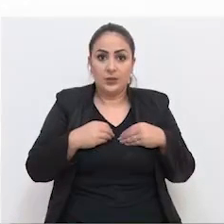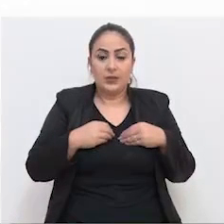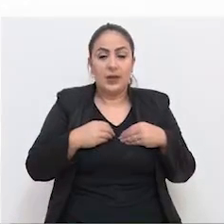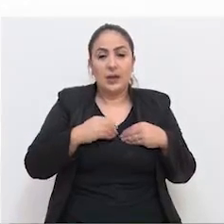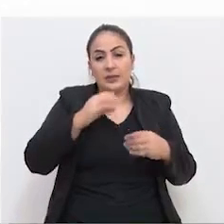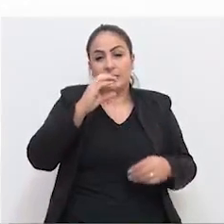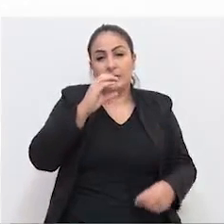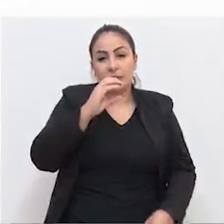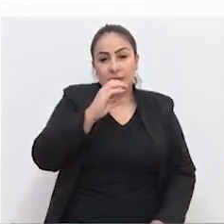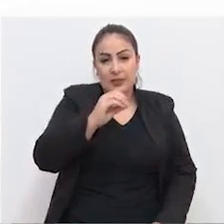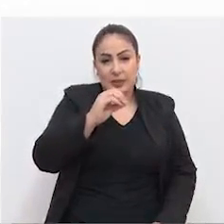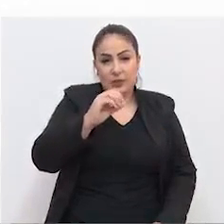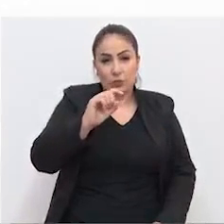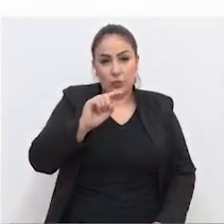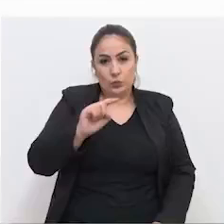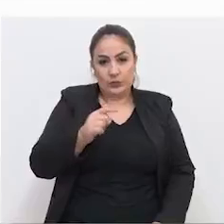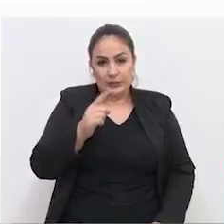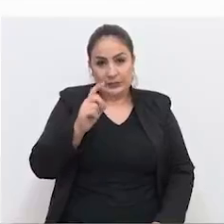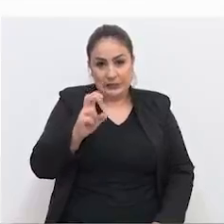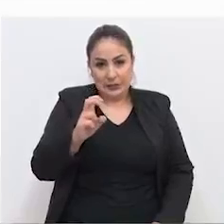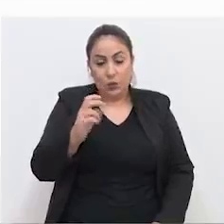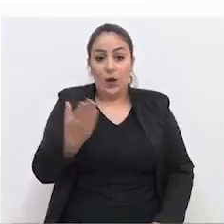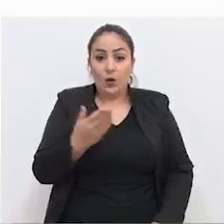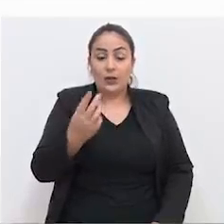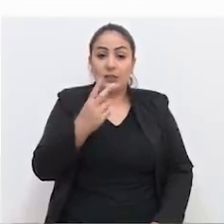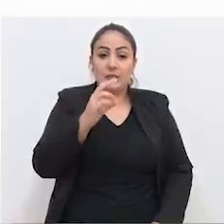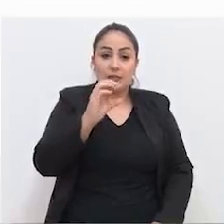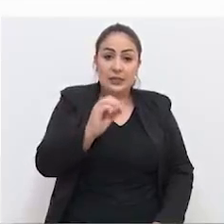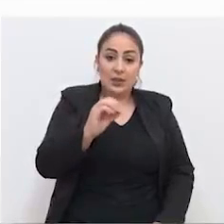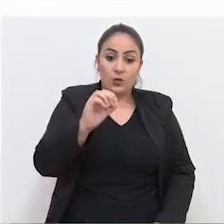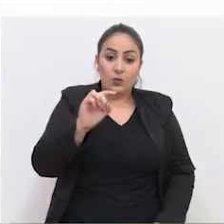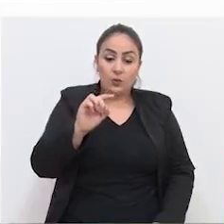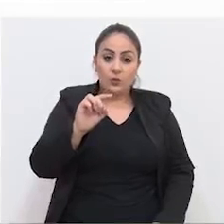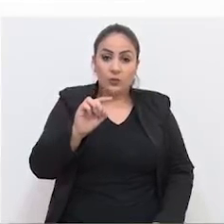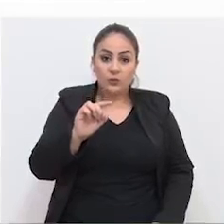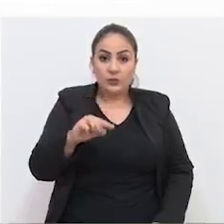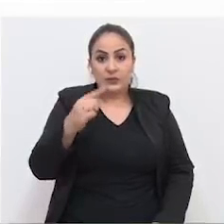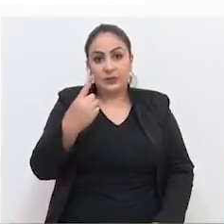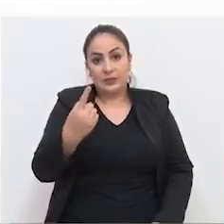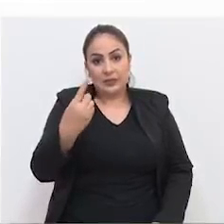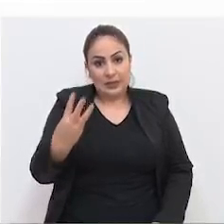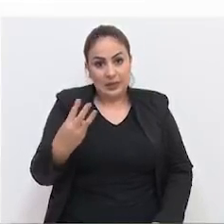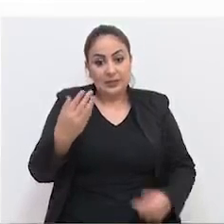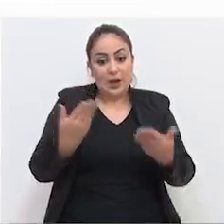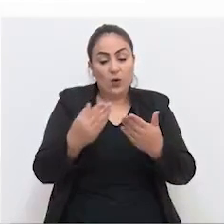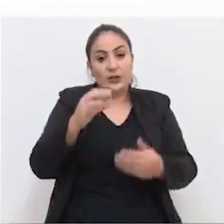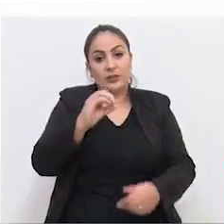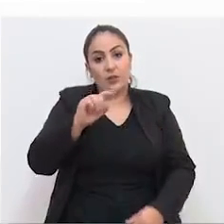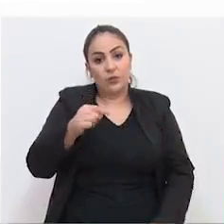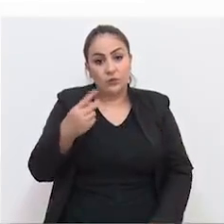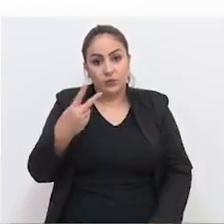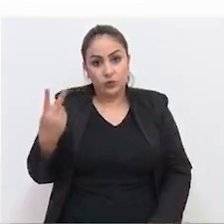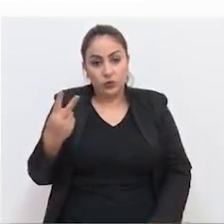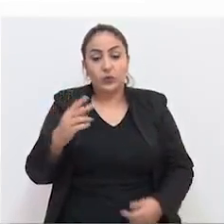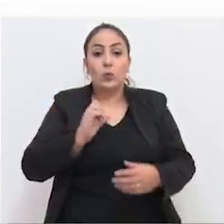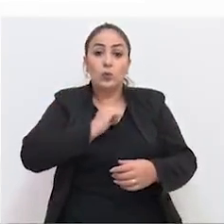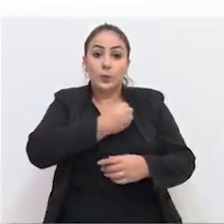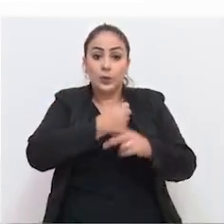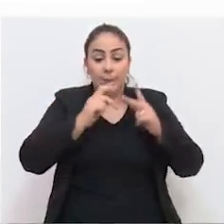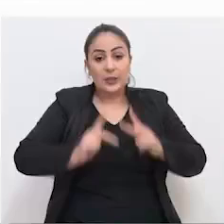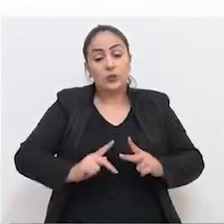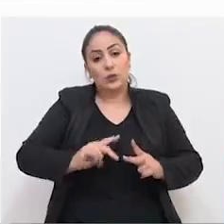aumentou de 0,05 para 0,13 e agora 0,22. O número de pessoas estimado com anticorpos no